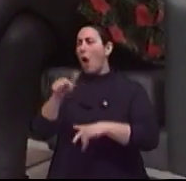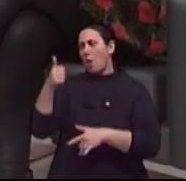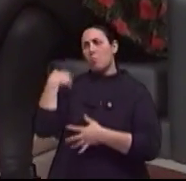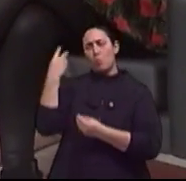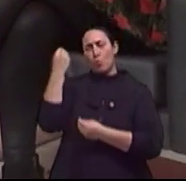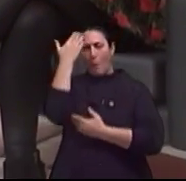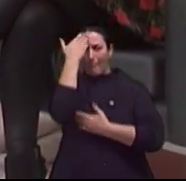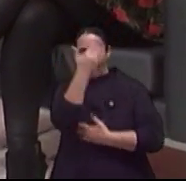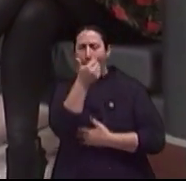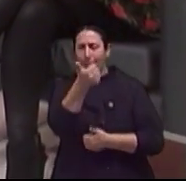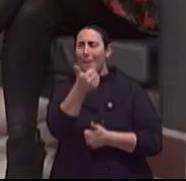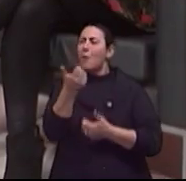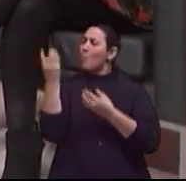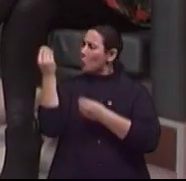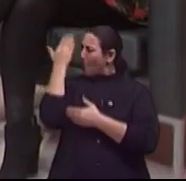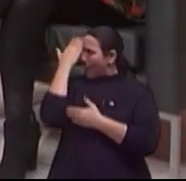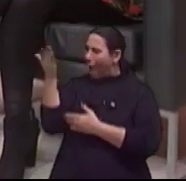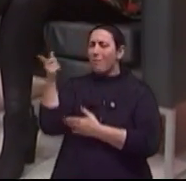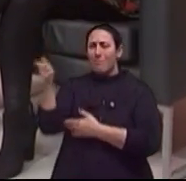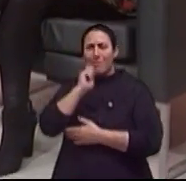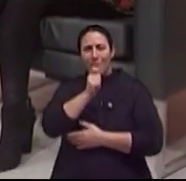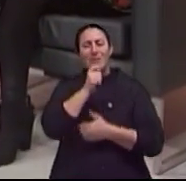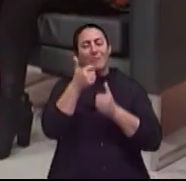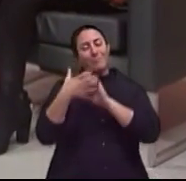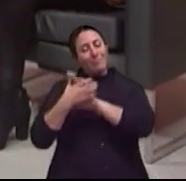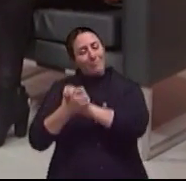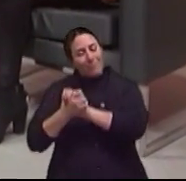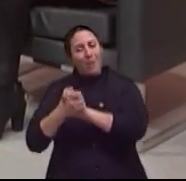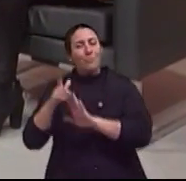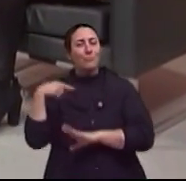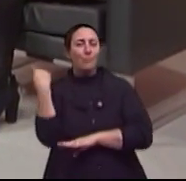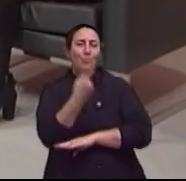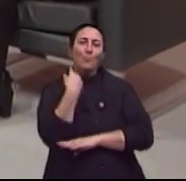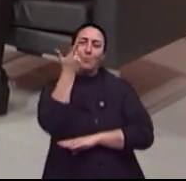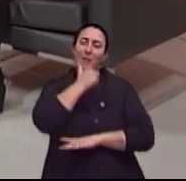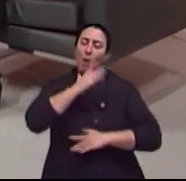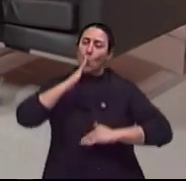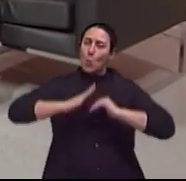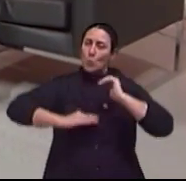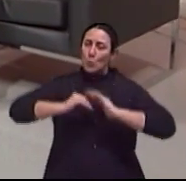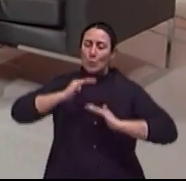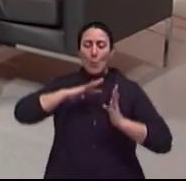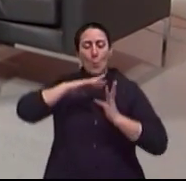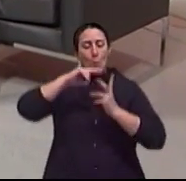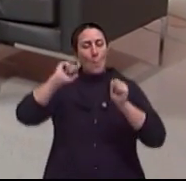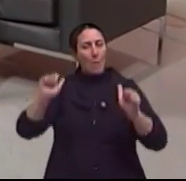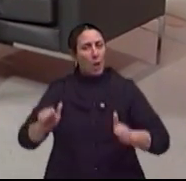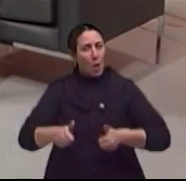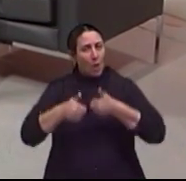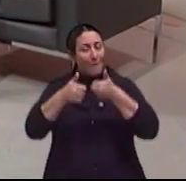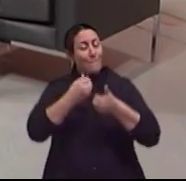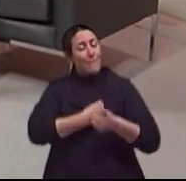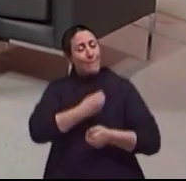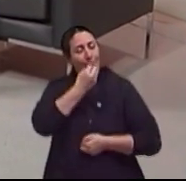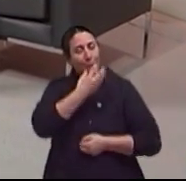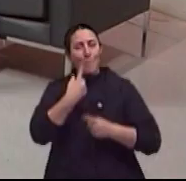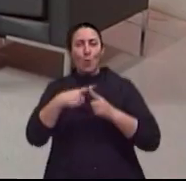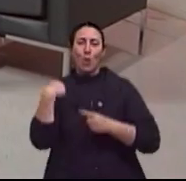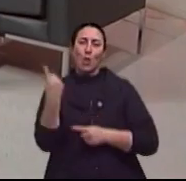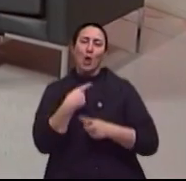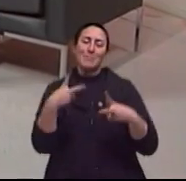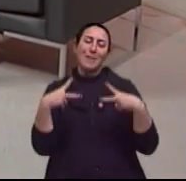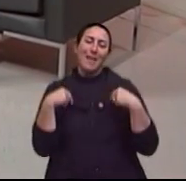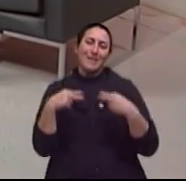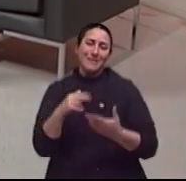muito muito obrigada pelo programa e assim de mãos dadas é que a gente vai construir um mundo bem melhor viva bem que a gente